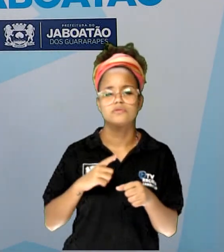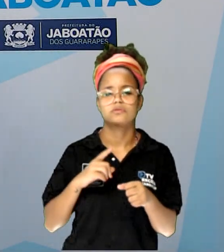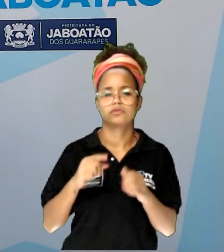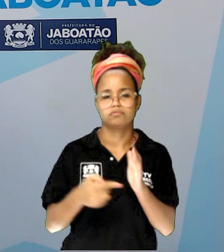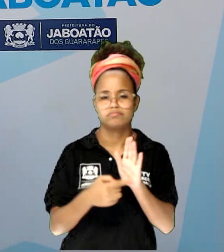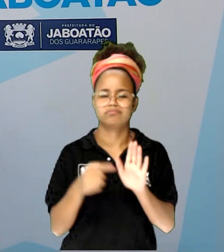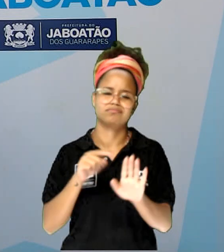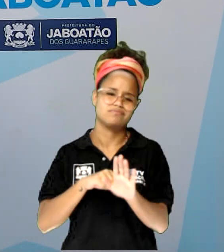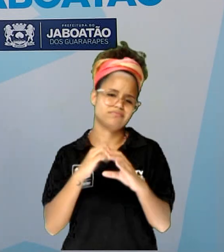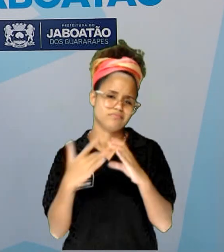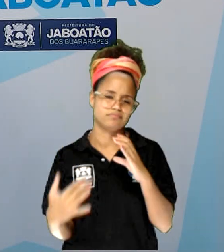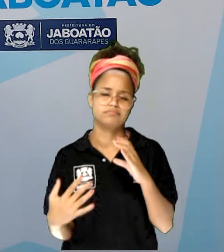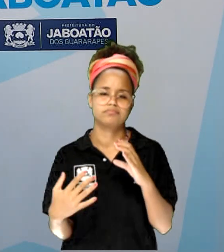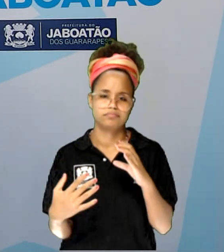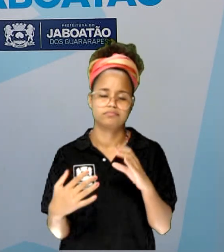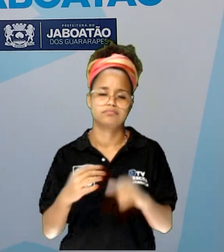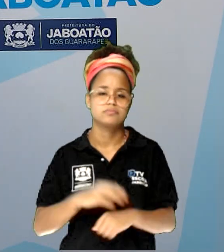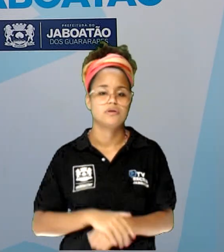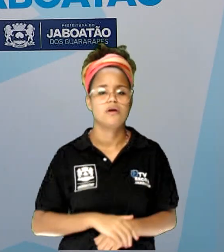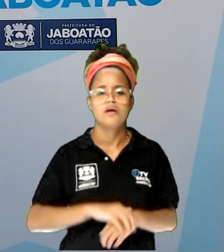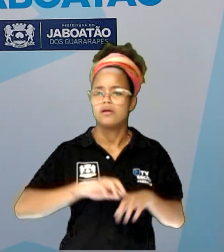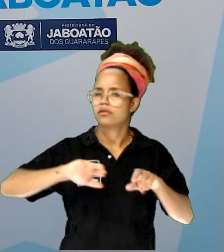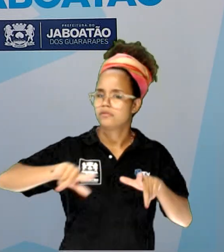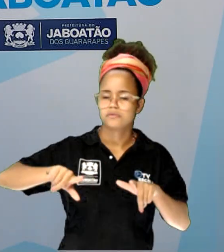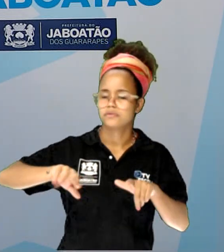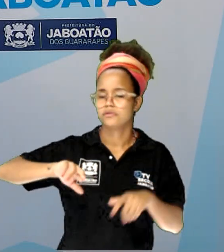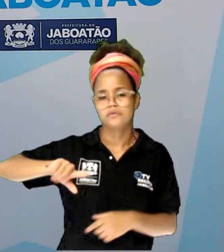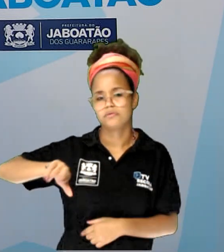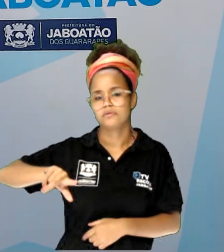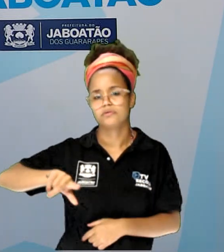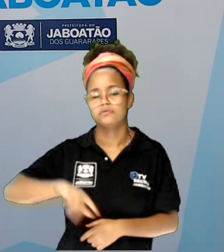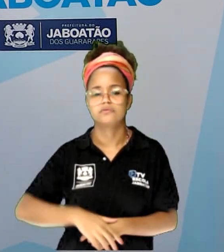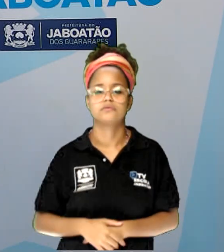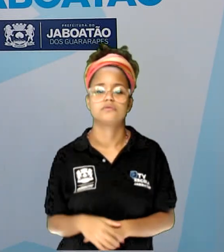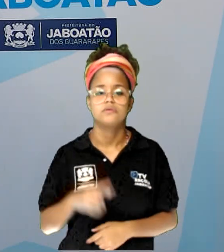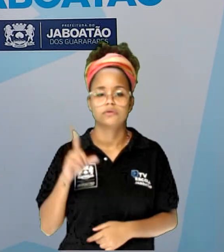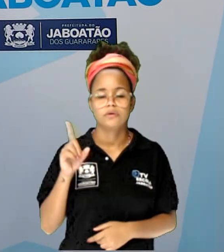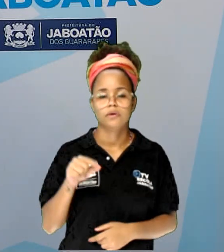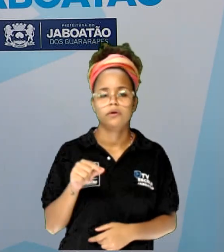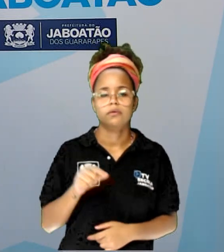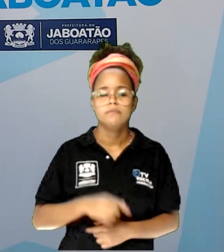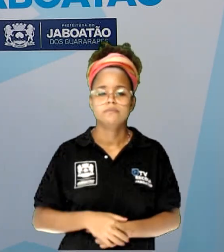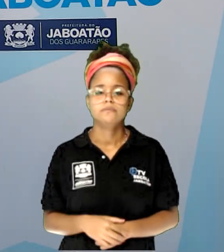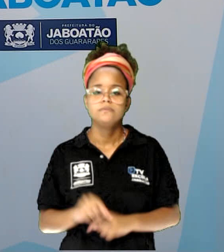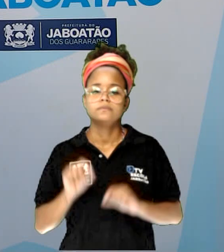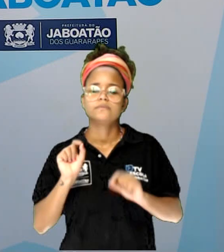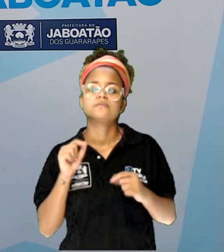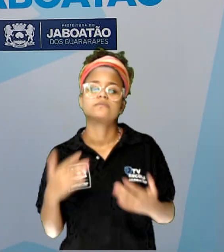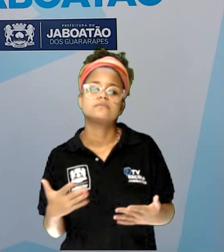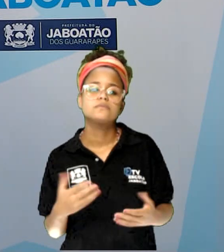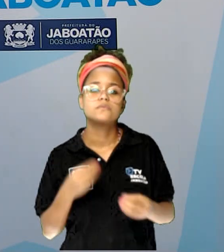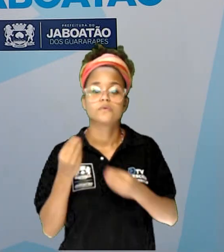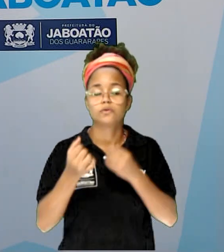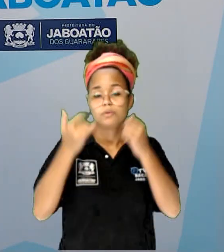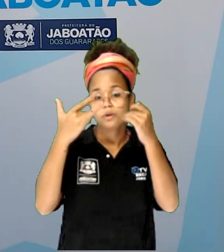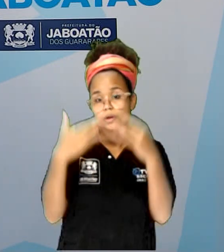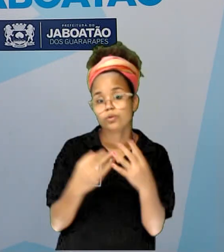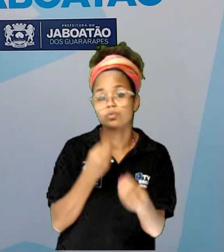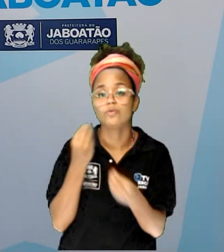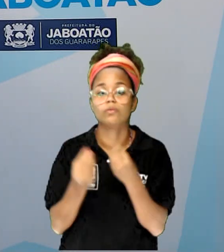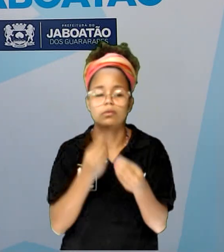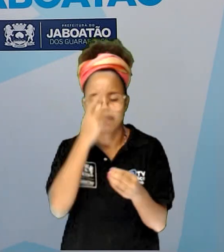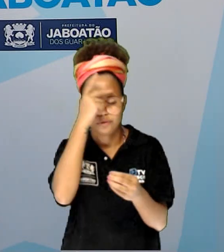conotativo. Muito pelo contrário. Nesse sentido aqui, ele está deixando uma coisa clara, né? Ele está definindo aí como é que a Ana era vista.